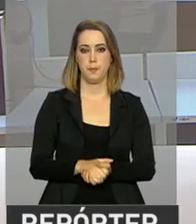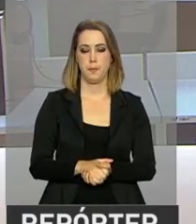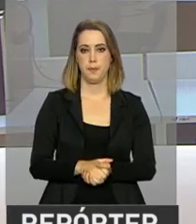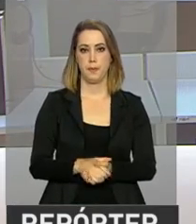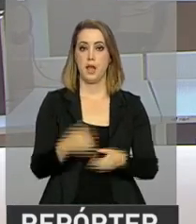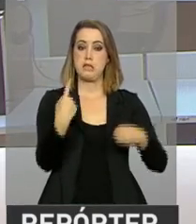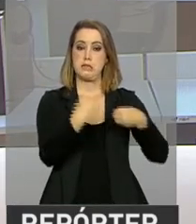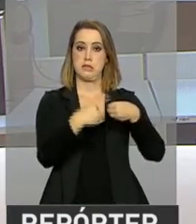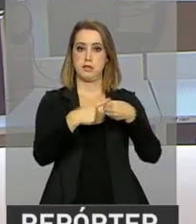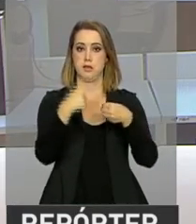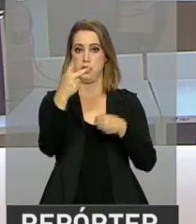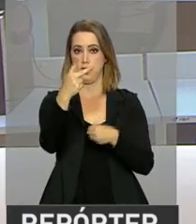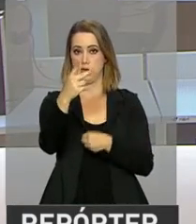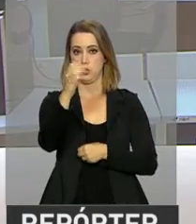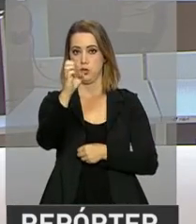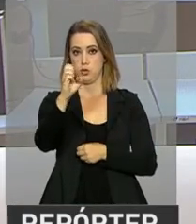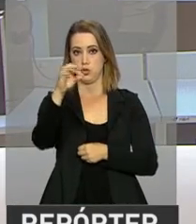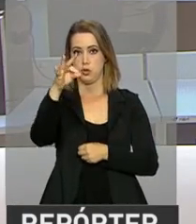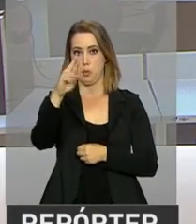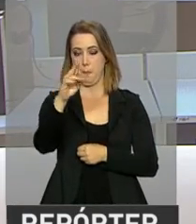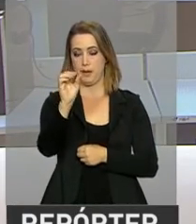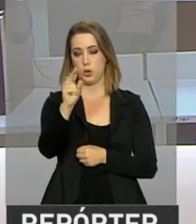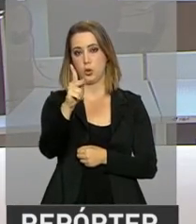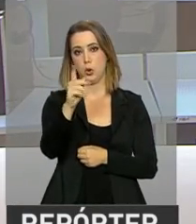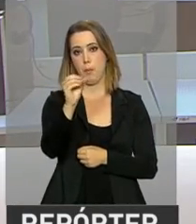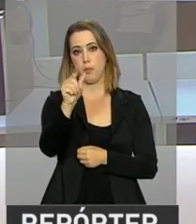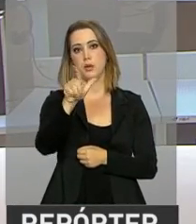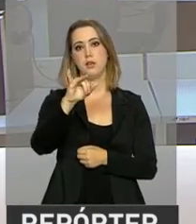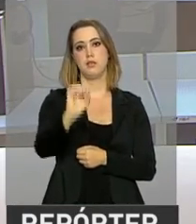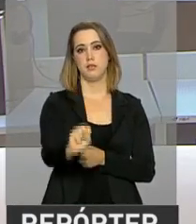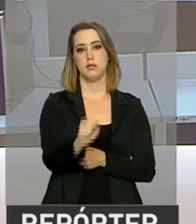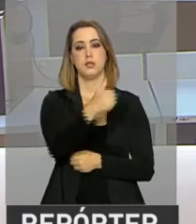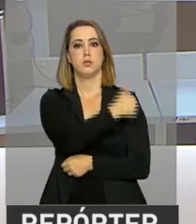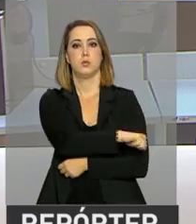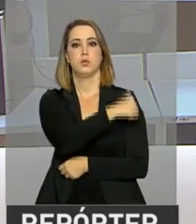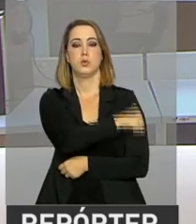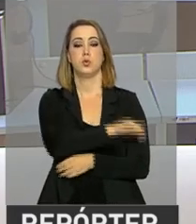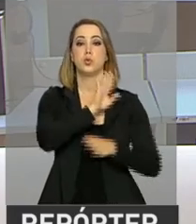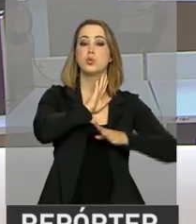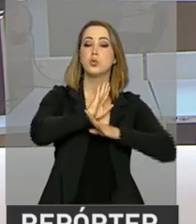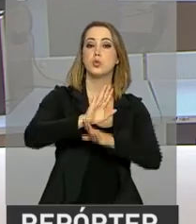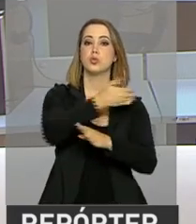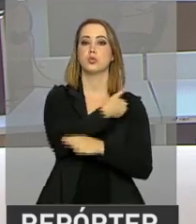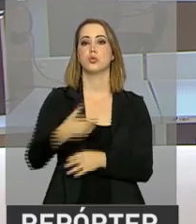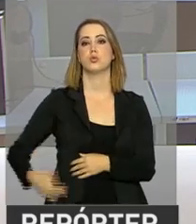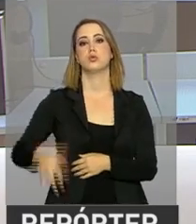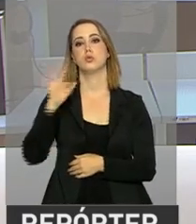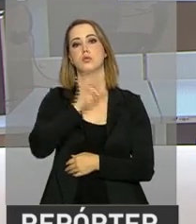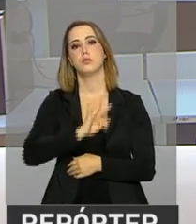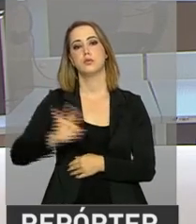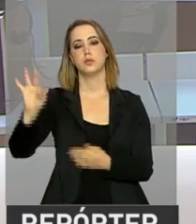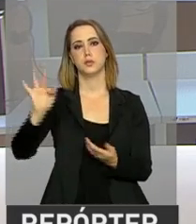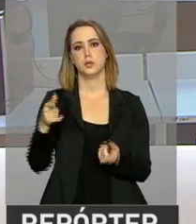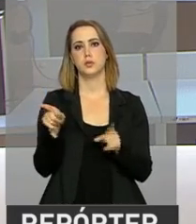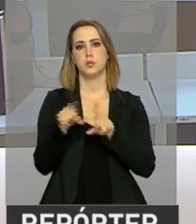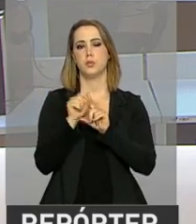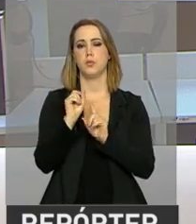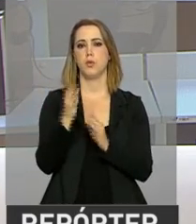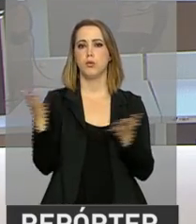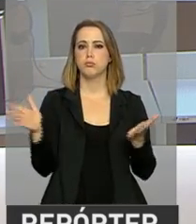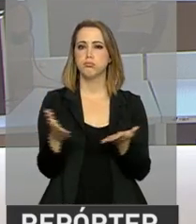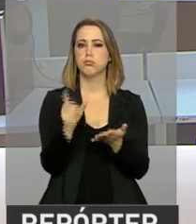a cidade de petrópolis no rio de janeiro atingida por fortes chuvas nos últimos dias terá ajuda geral o ministério da integração nacional vai